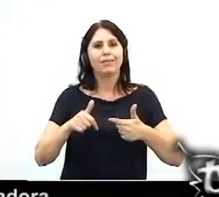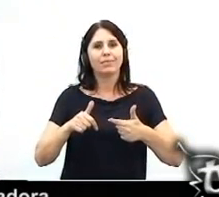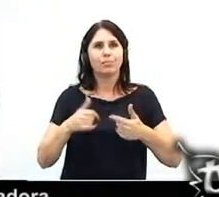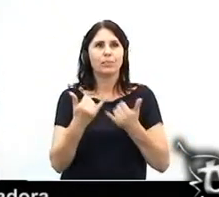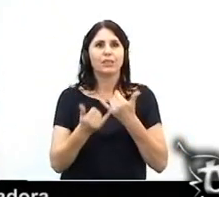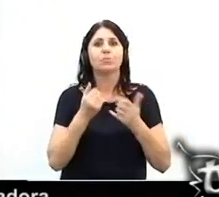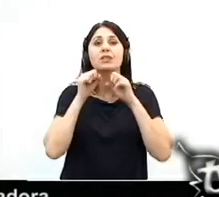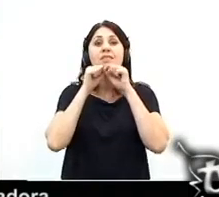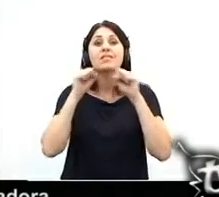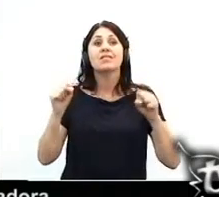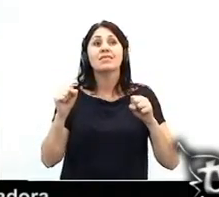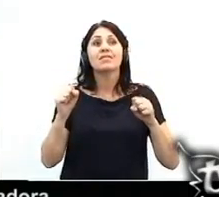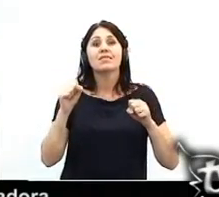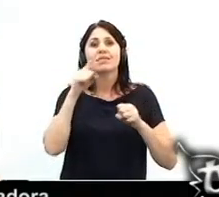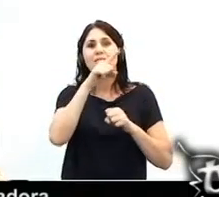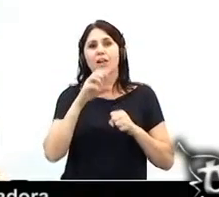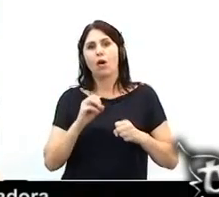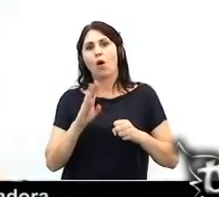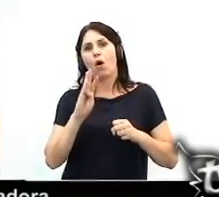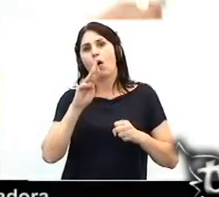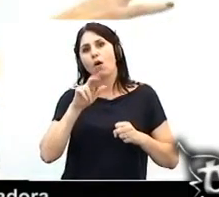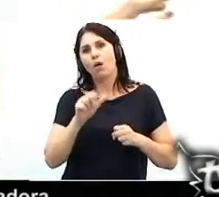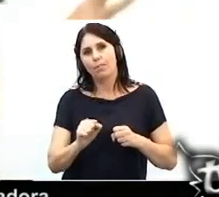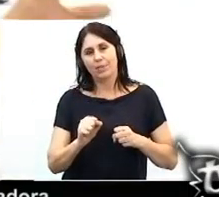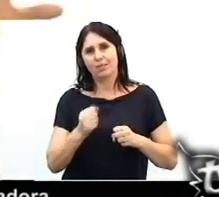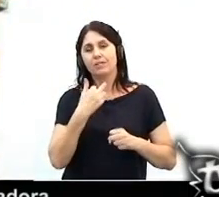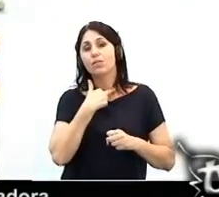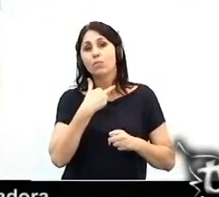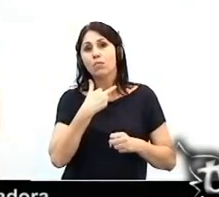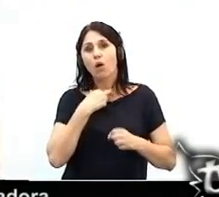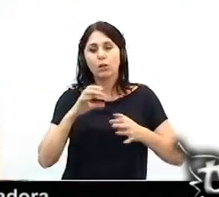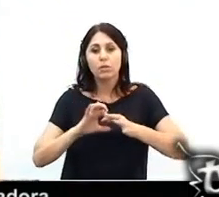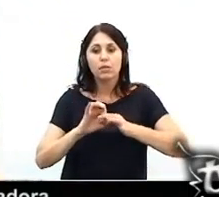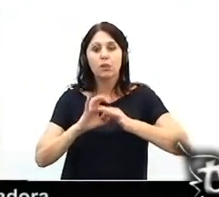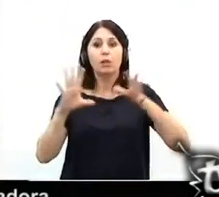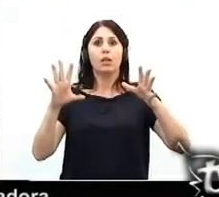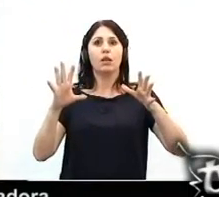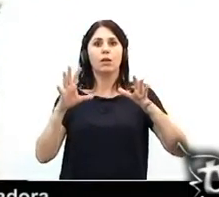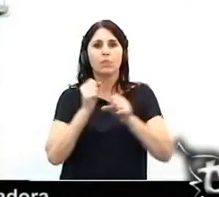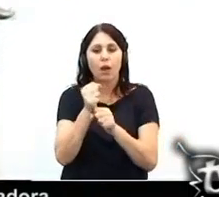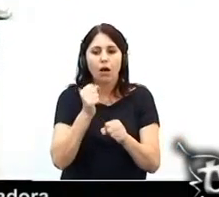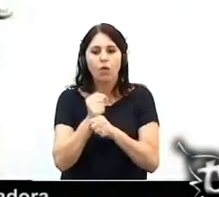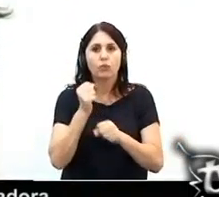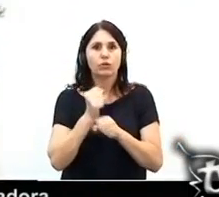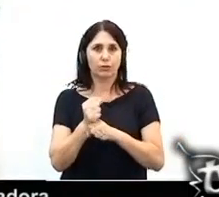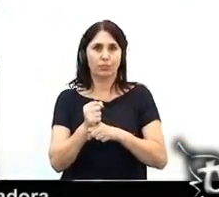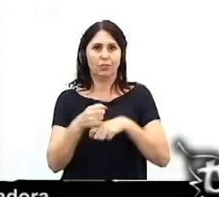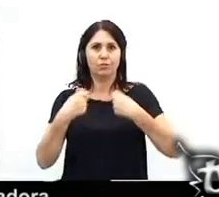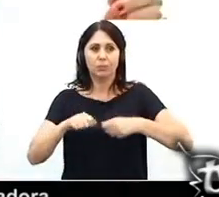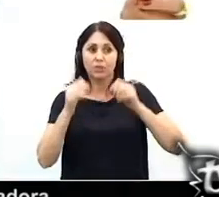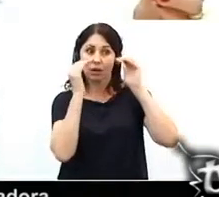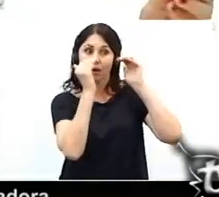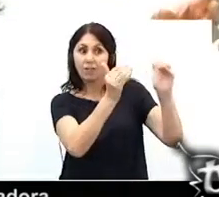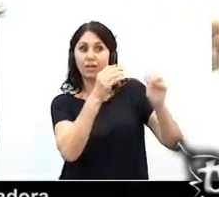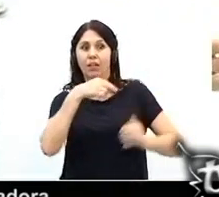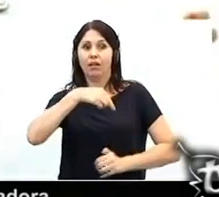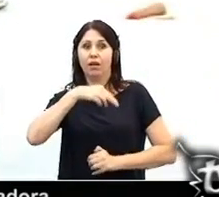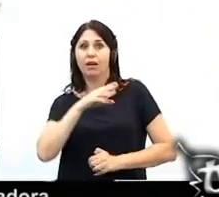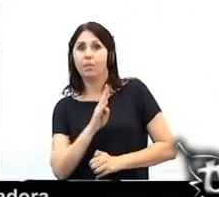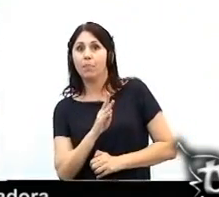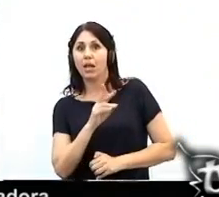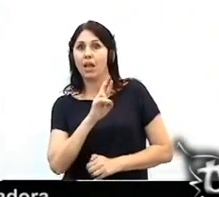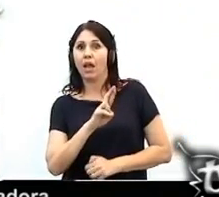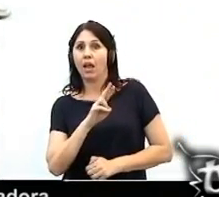poder articular nas diversas secretarias, as diversas políticas, o tema da acessibilidade. A Secretaria de Obras